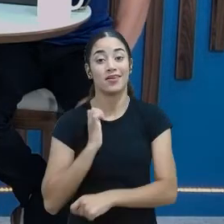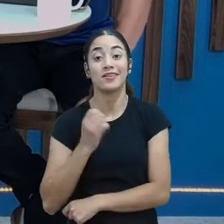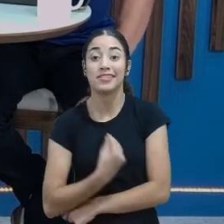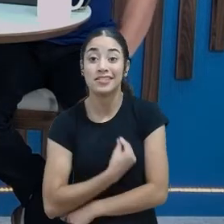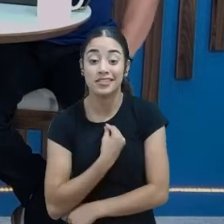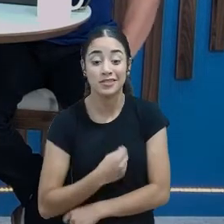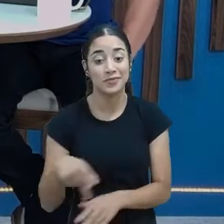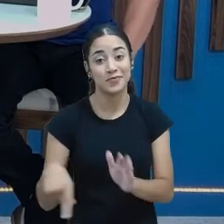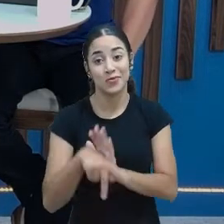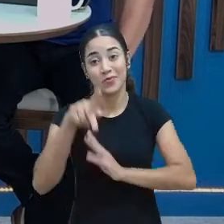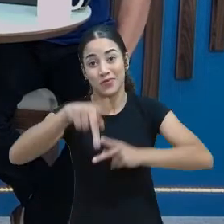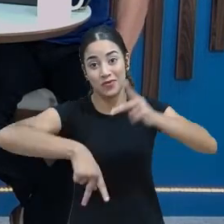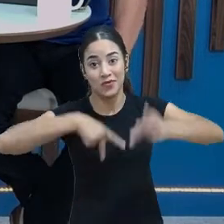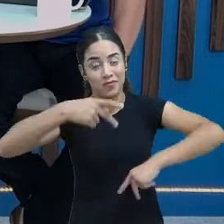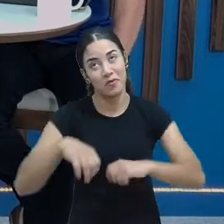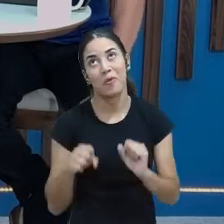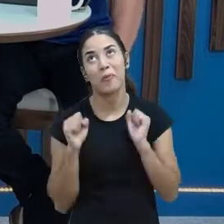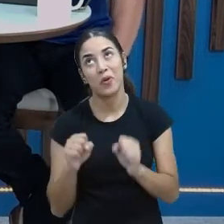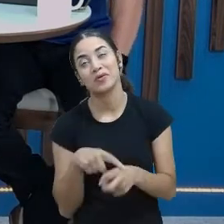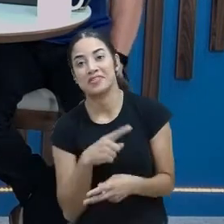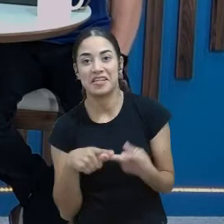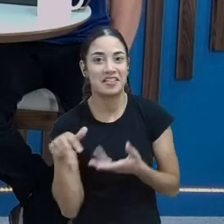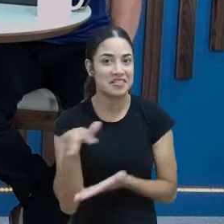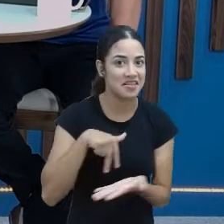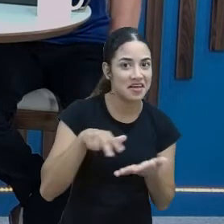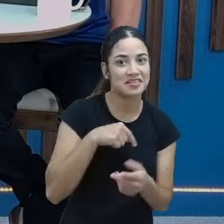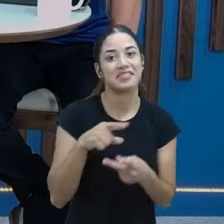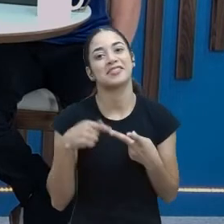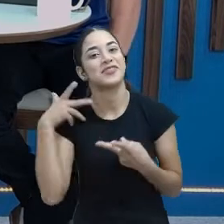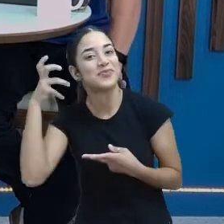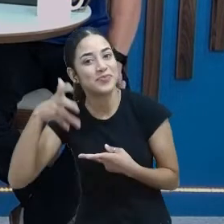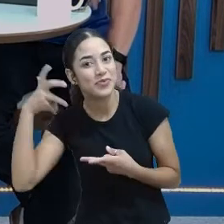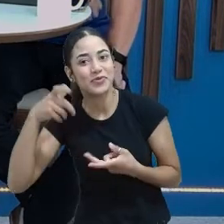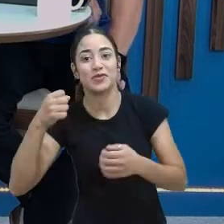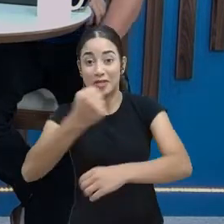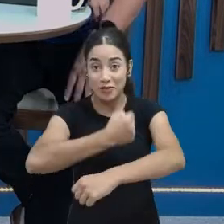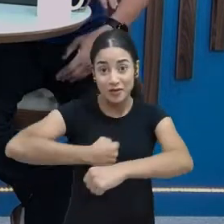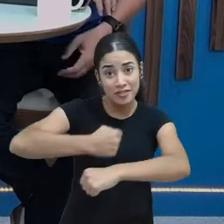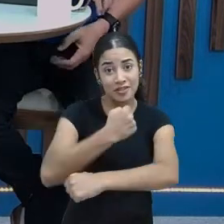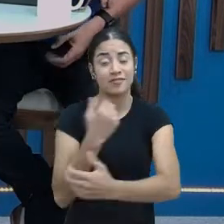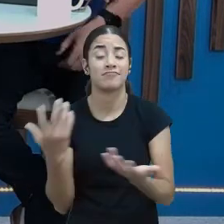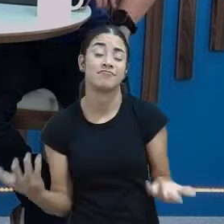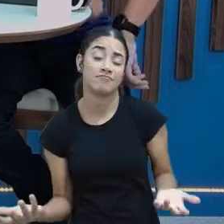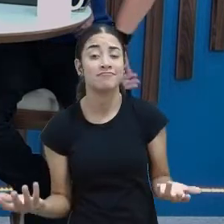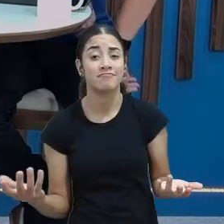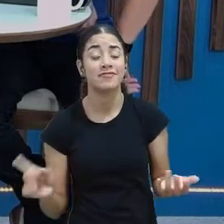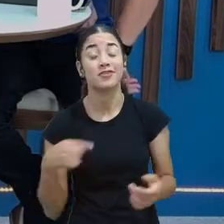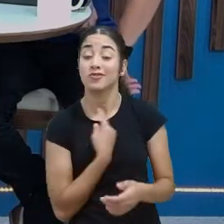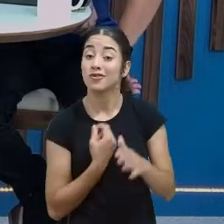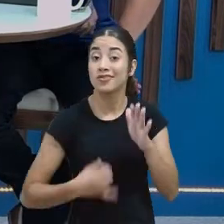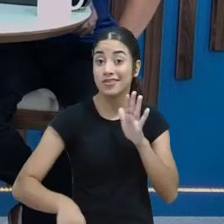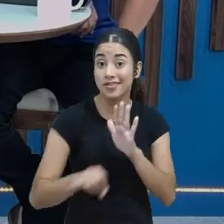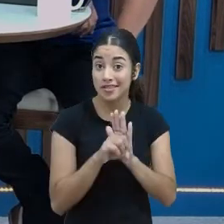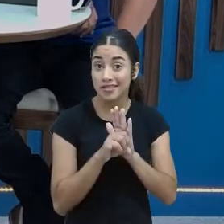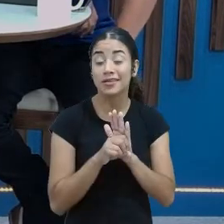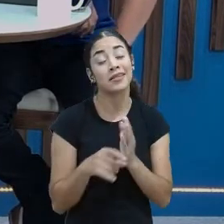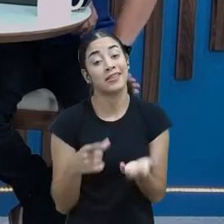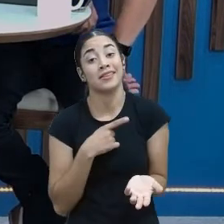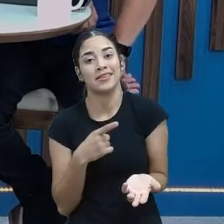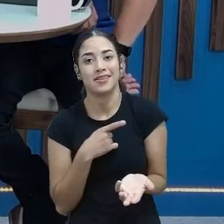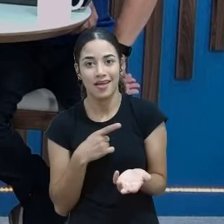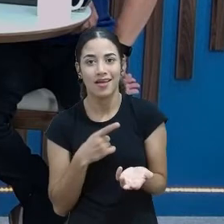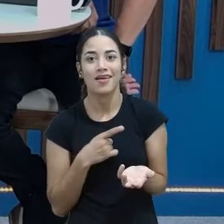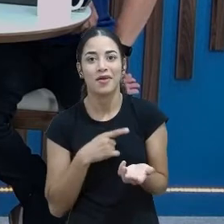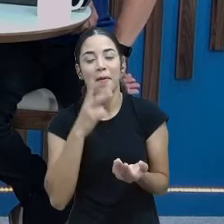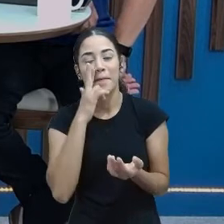desses povos. Seja ela na dança, na música, na culinária. Então, a nossa identidade tem essa carga,